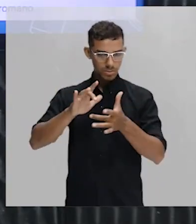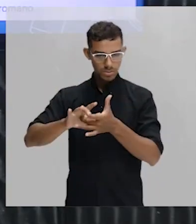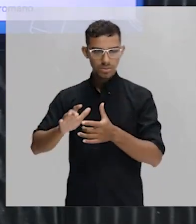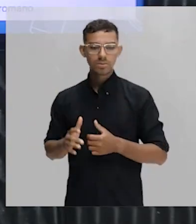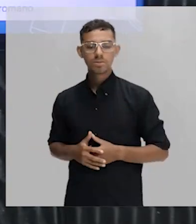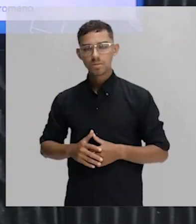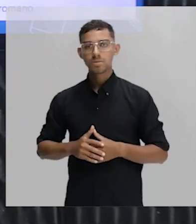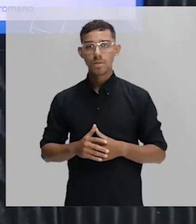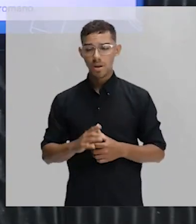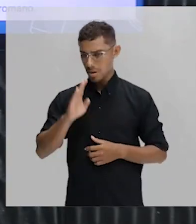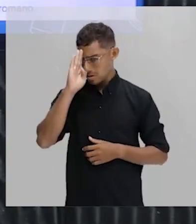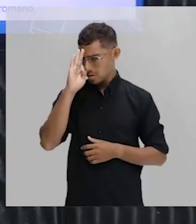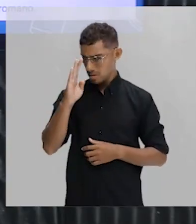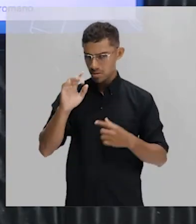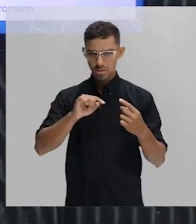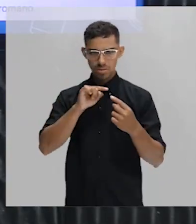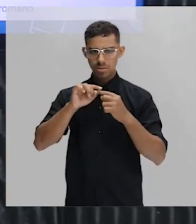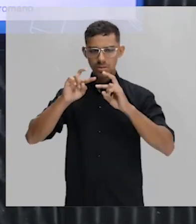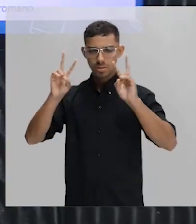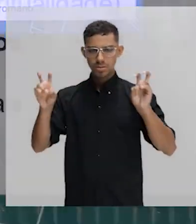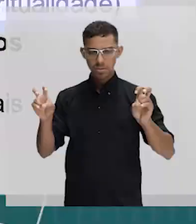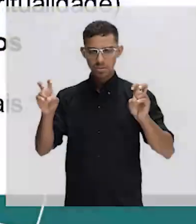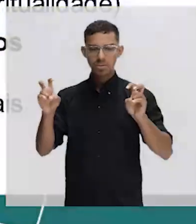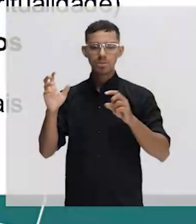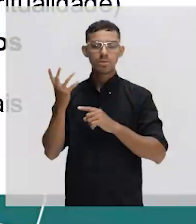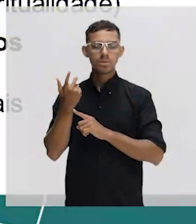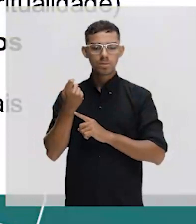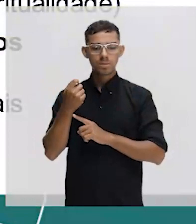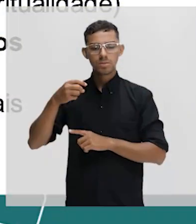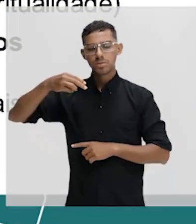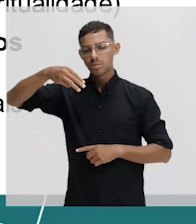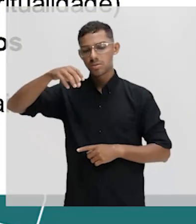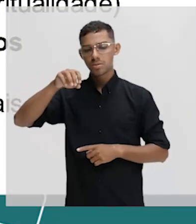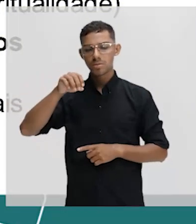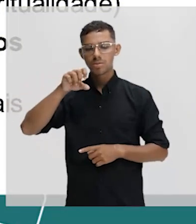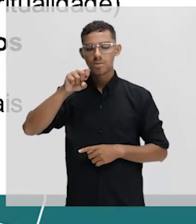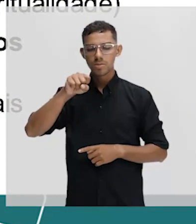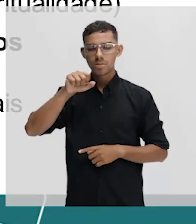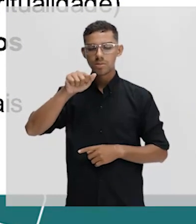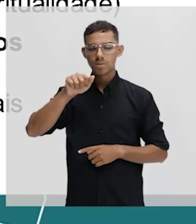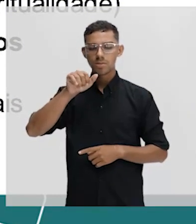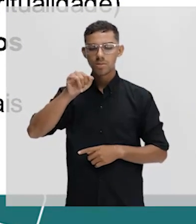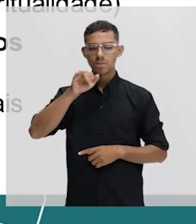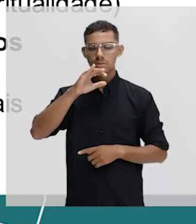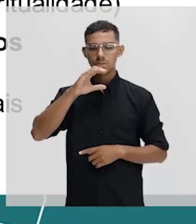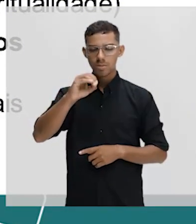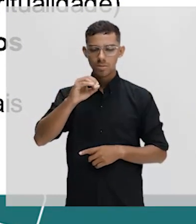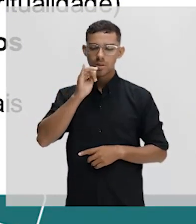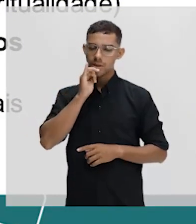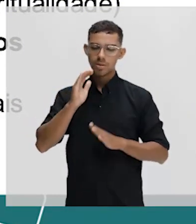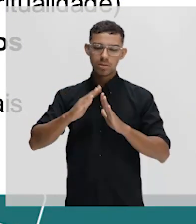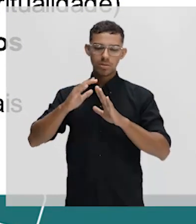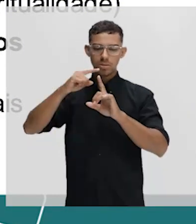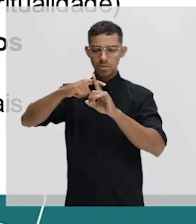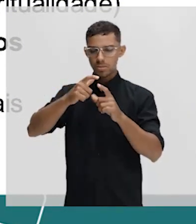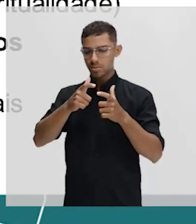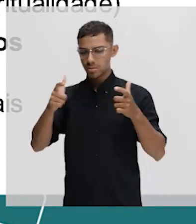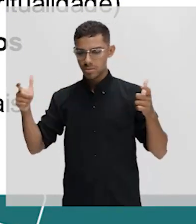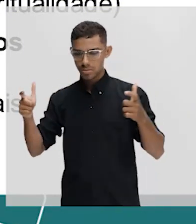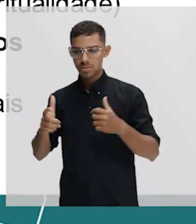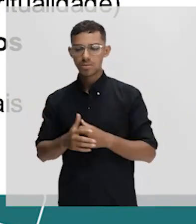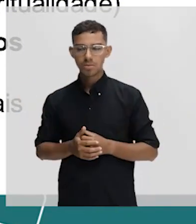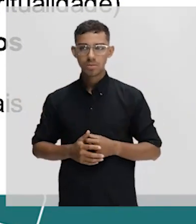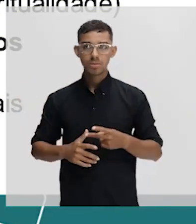nosso ponto mais importante da arte bizantina. Primeiro, arte bizantina, igrejas grandes, mosaicos.